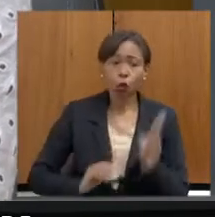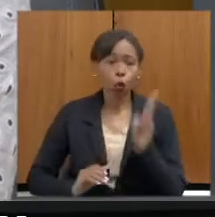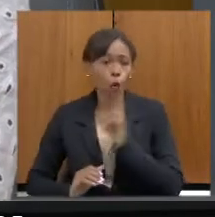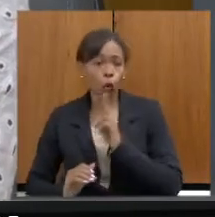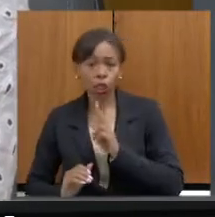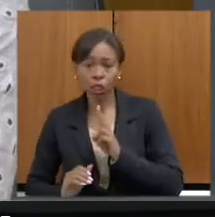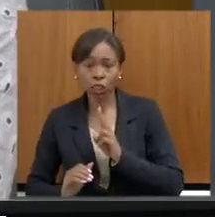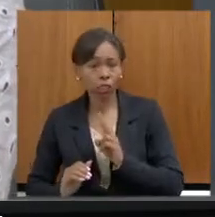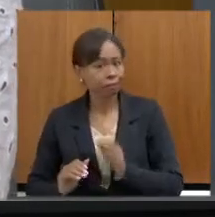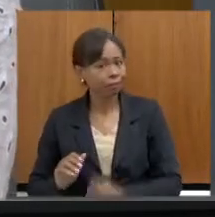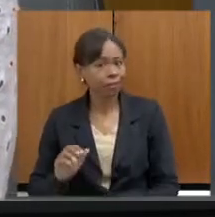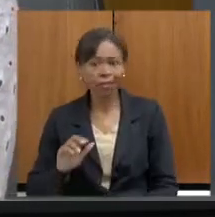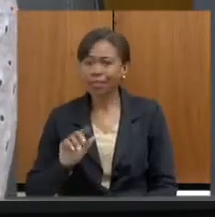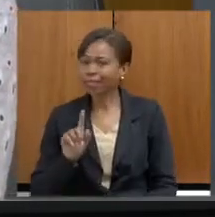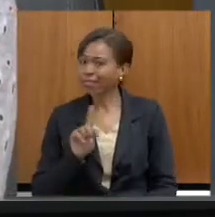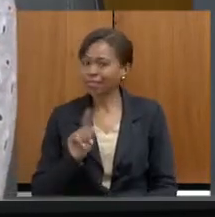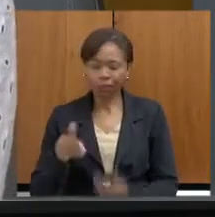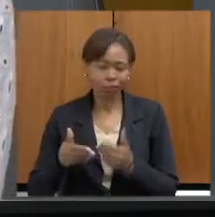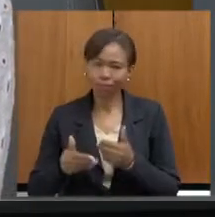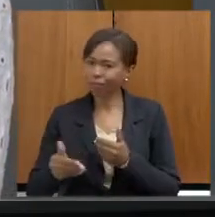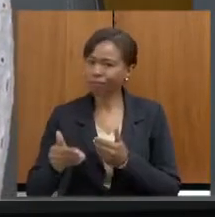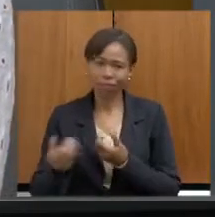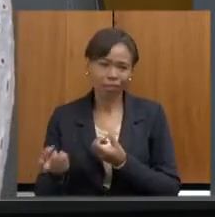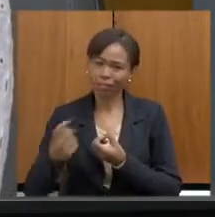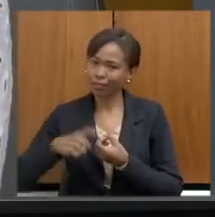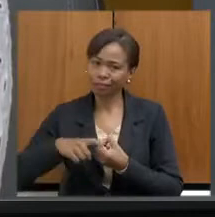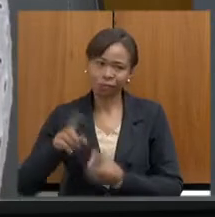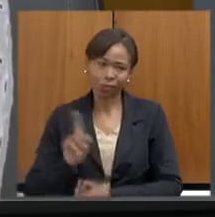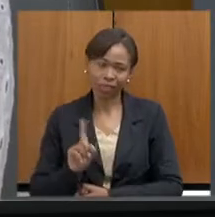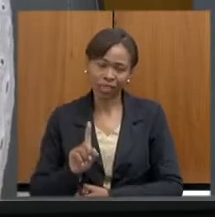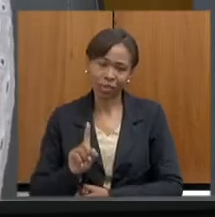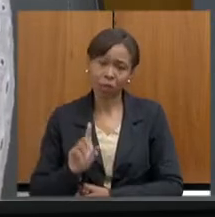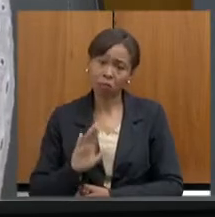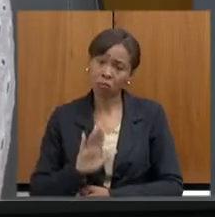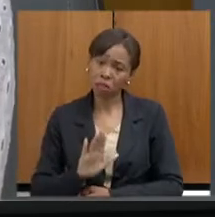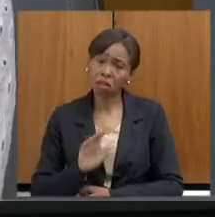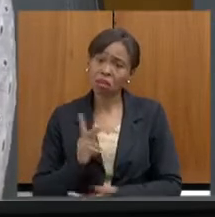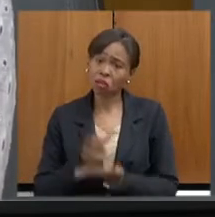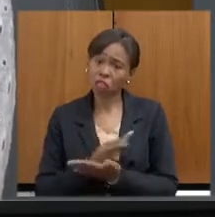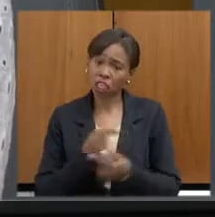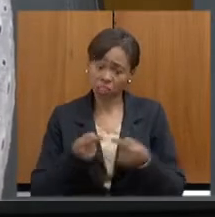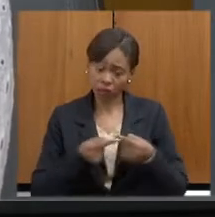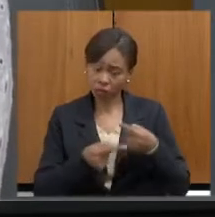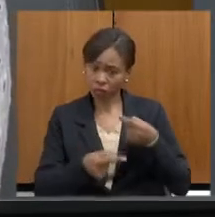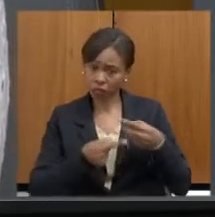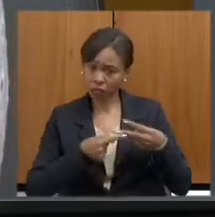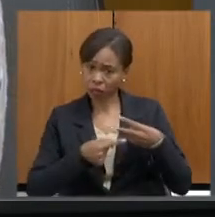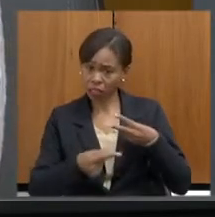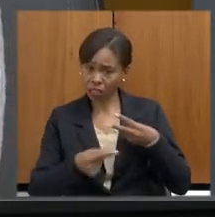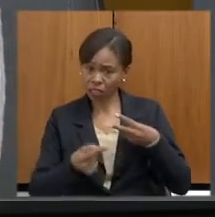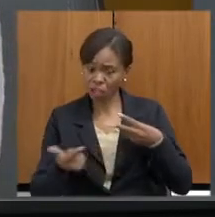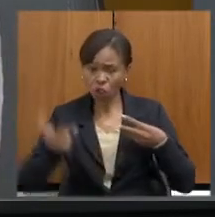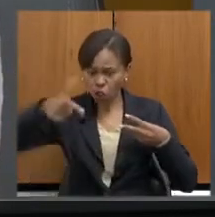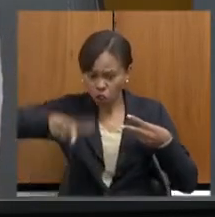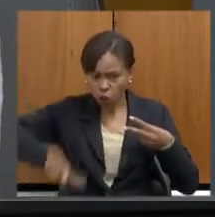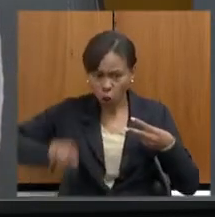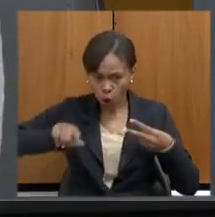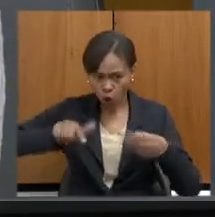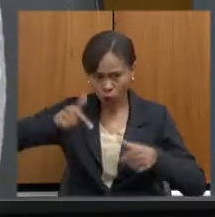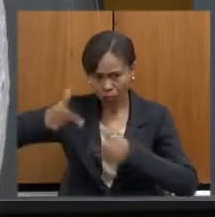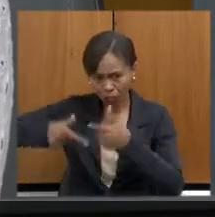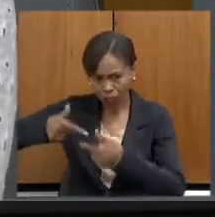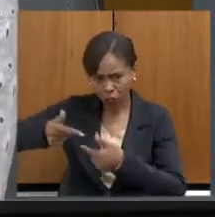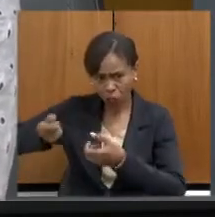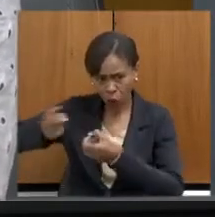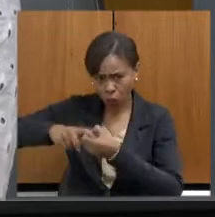será restabelecido o que vai acontecer nesse nesse prazo de duas semanas não é o restabelecimento do serviço